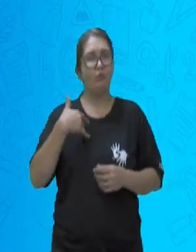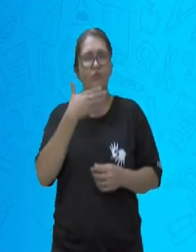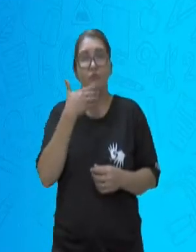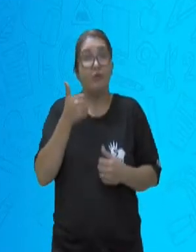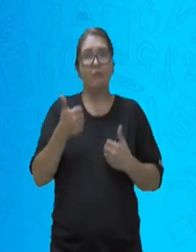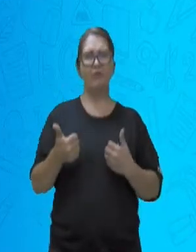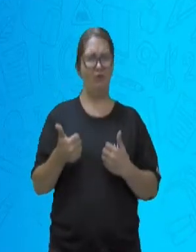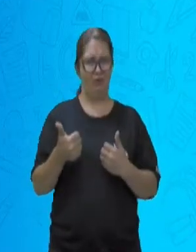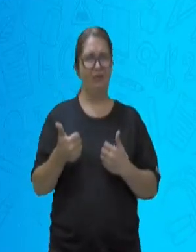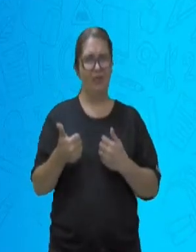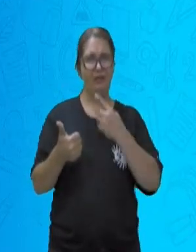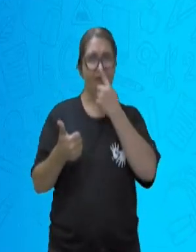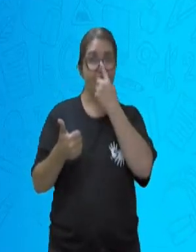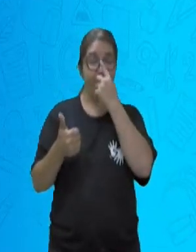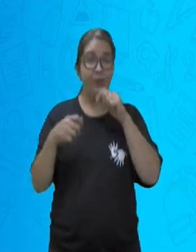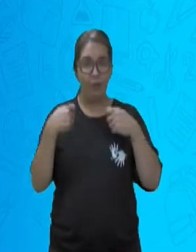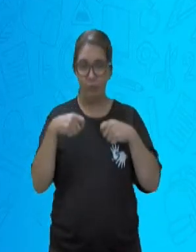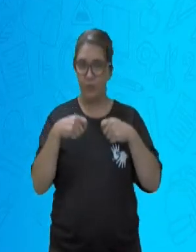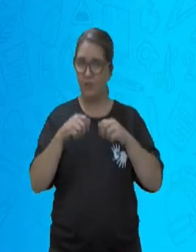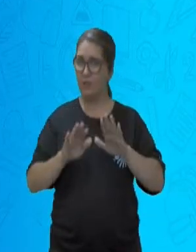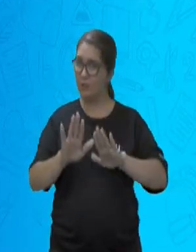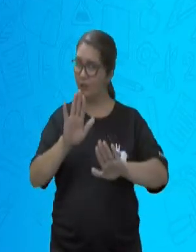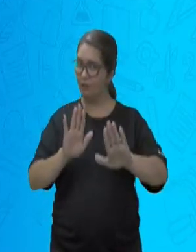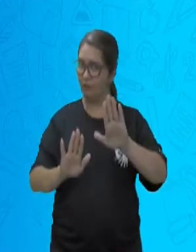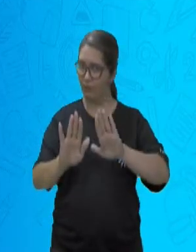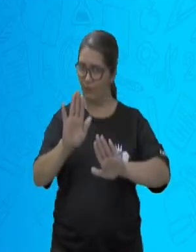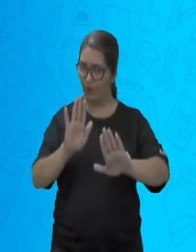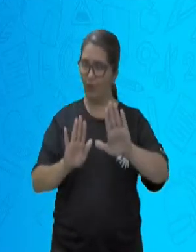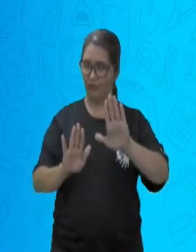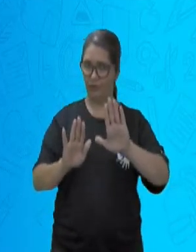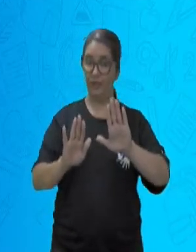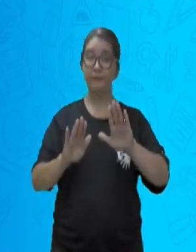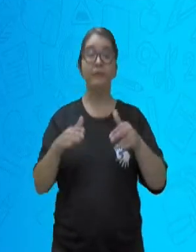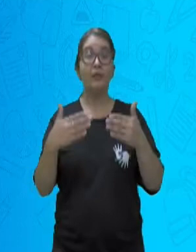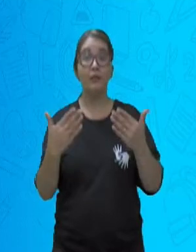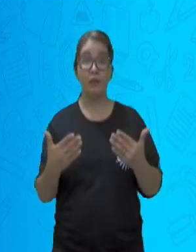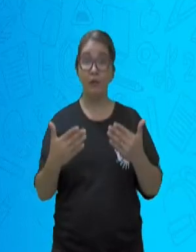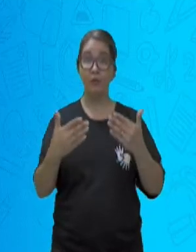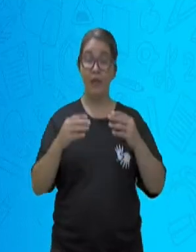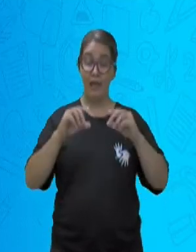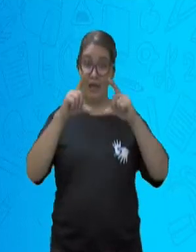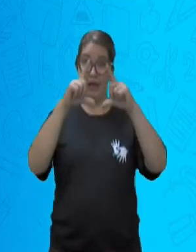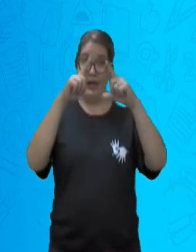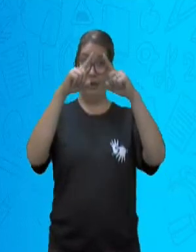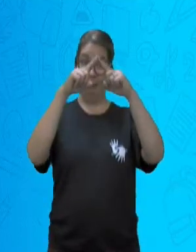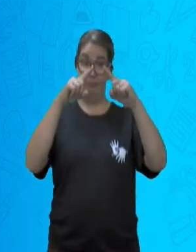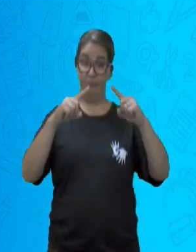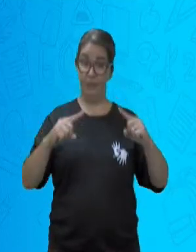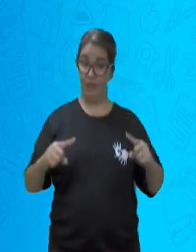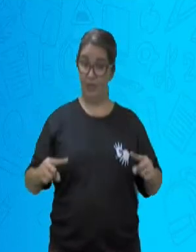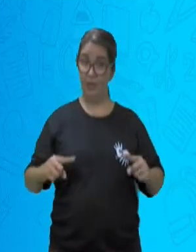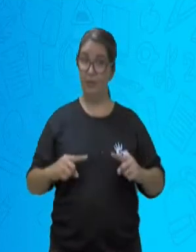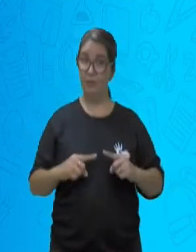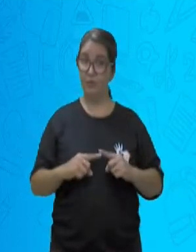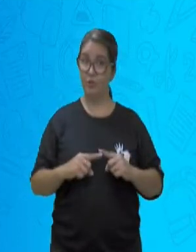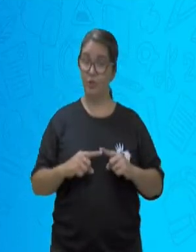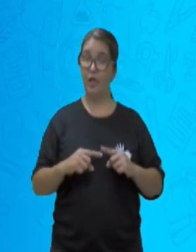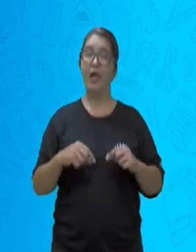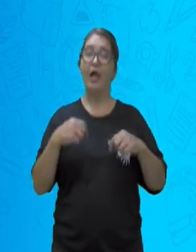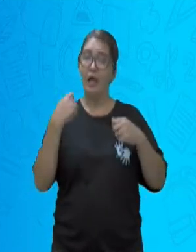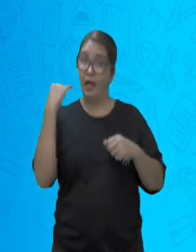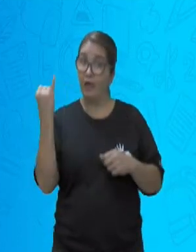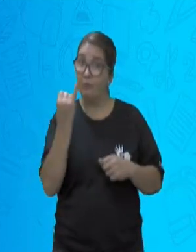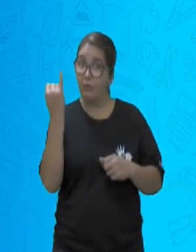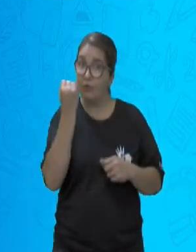com exagero, né? A pirâmide foi feita para isso, para a gente determinar a quantidade da porção que a gente pode consumir